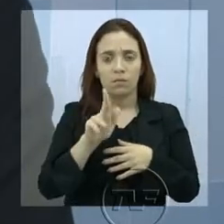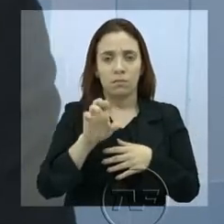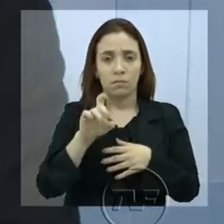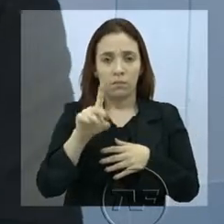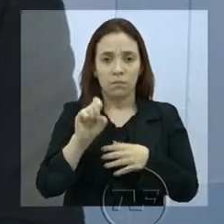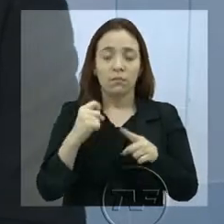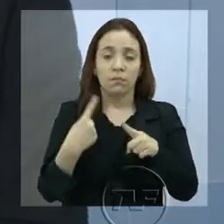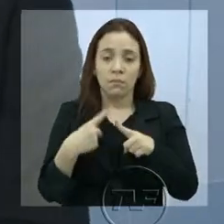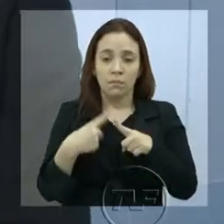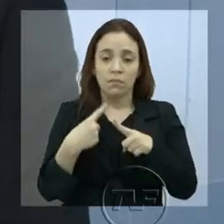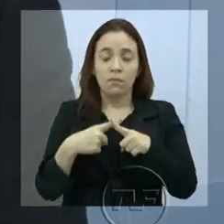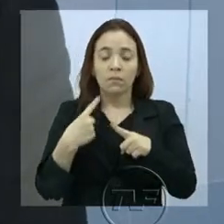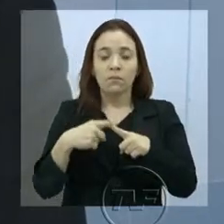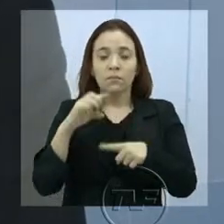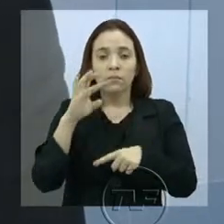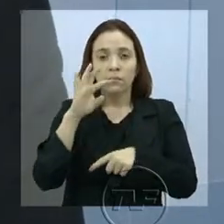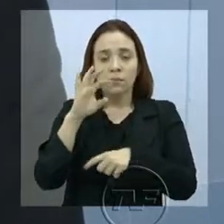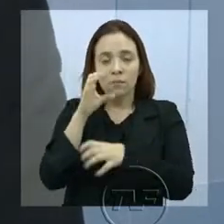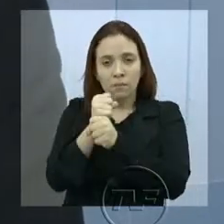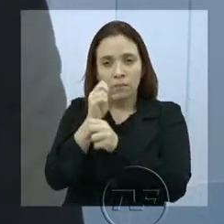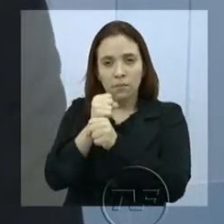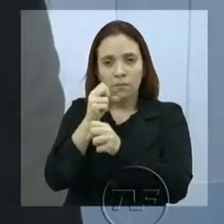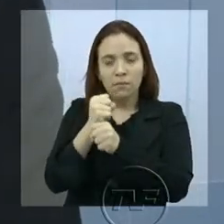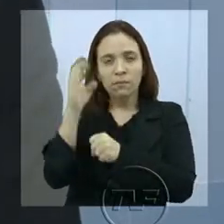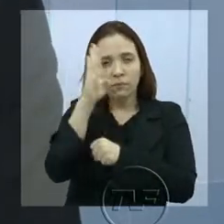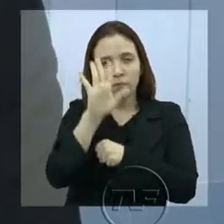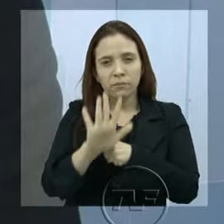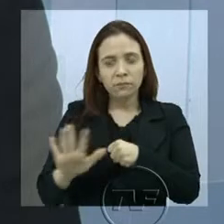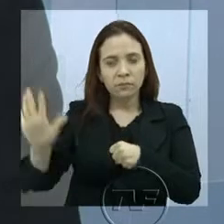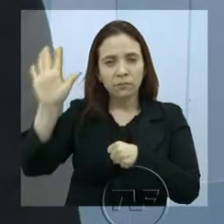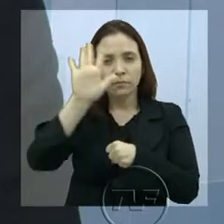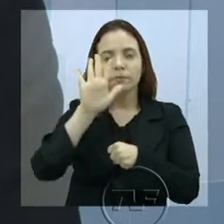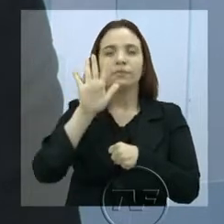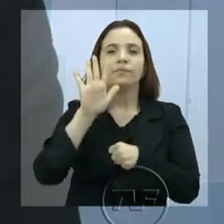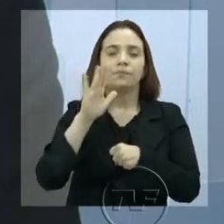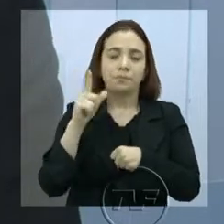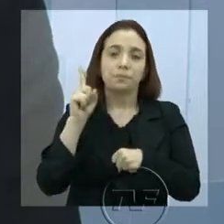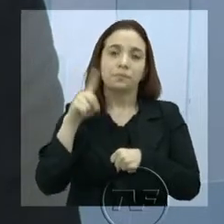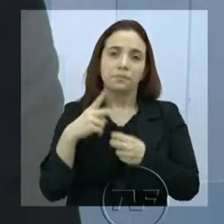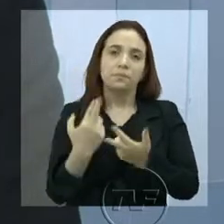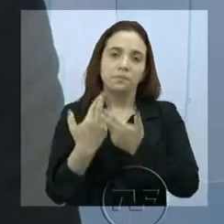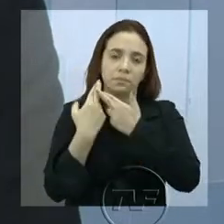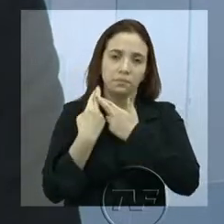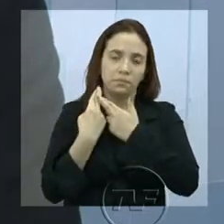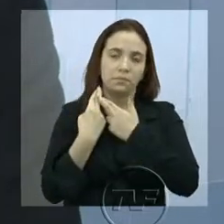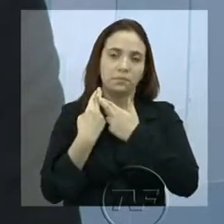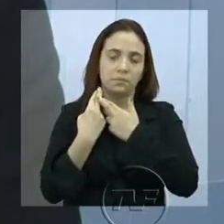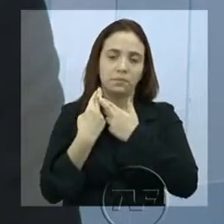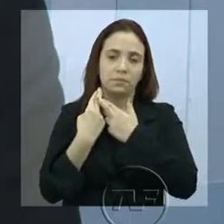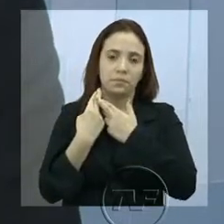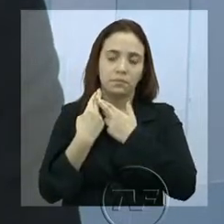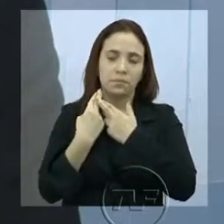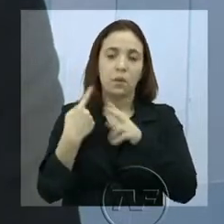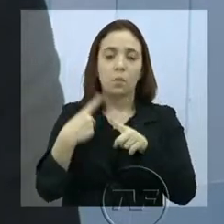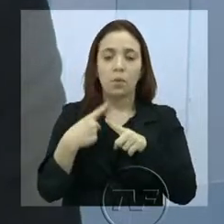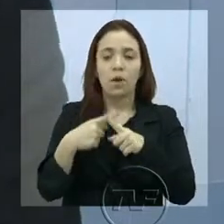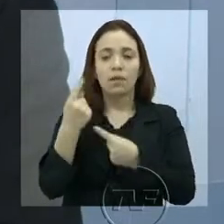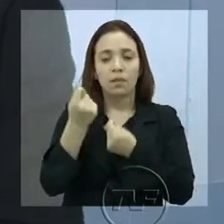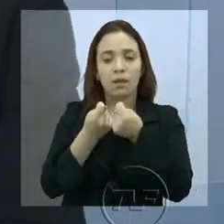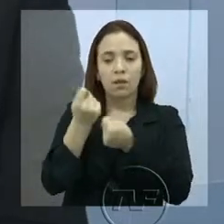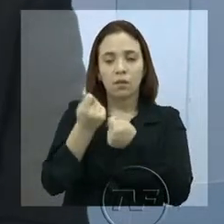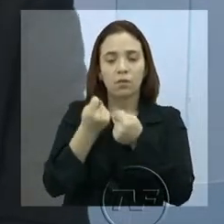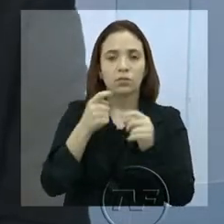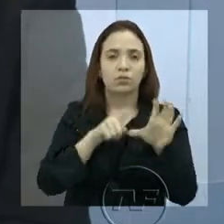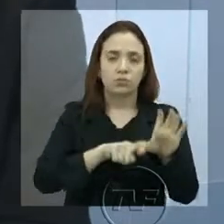Por quê? Porque o Tesouro Nacional hoje é um dos órgãos federais responsável até para a negociação